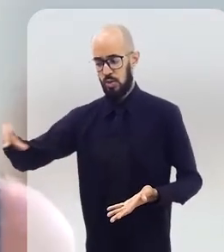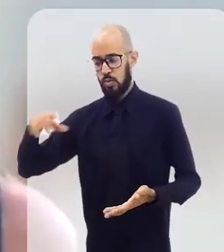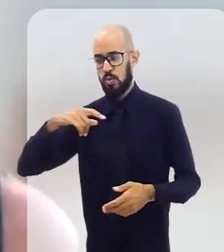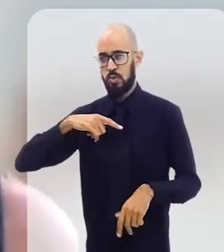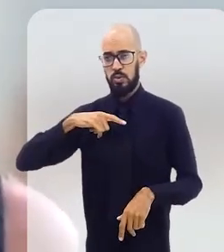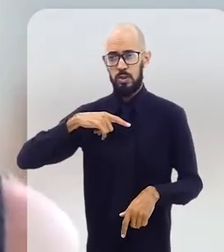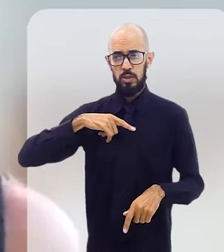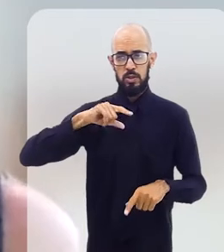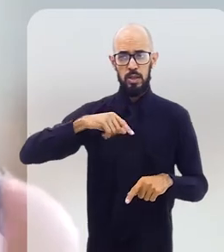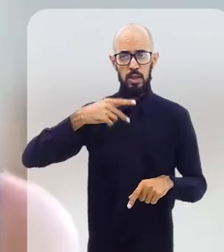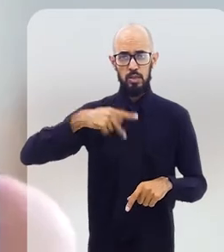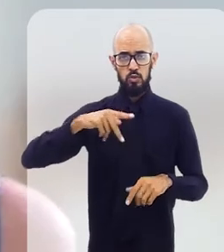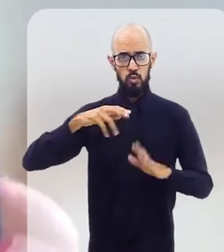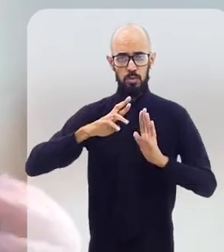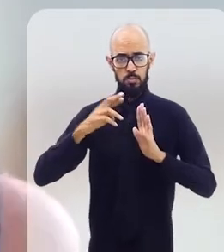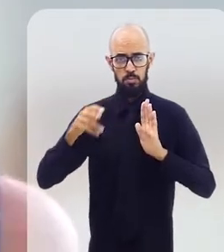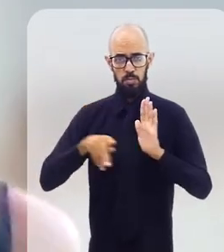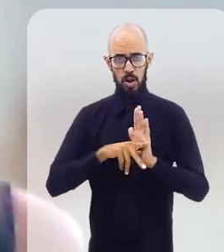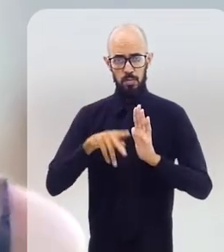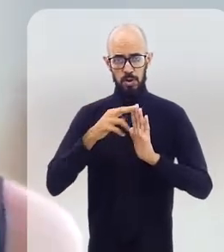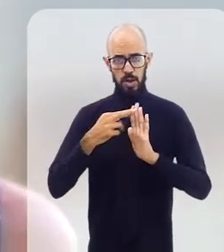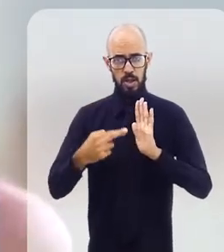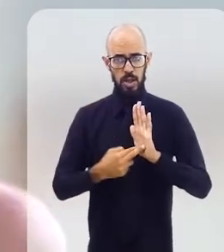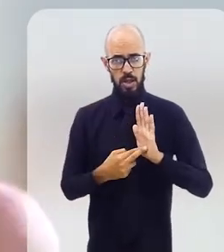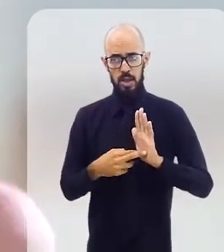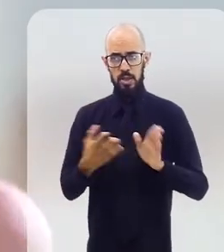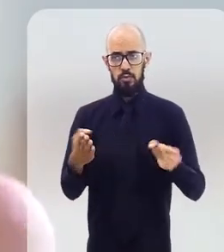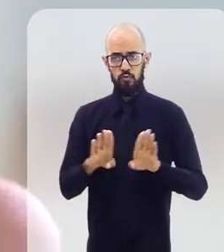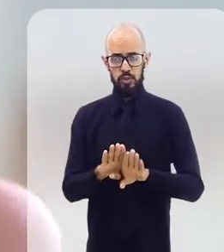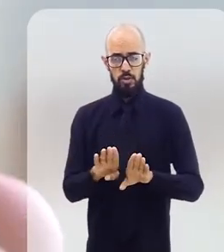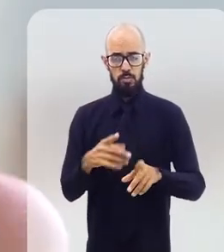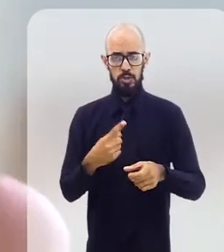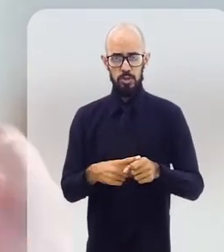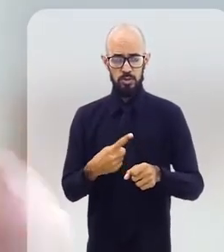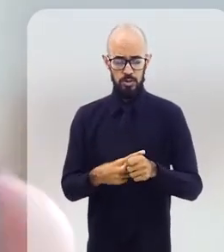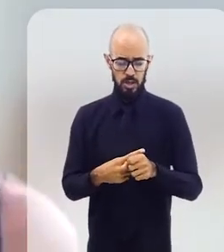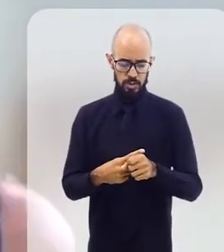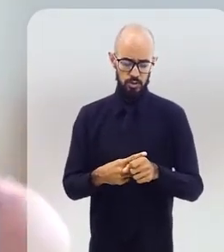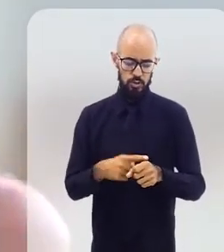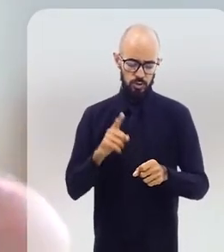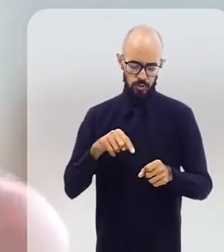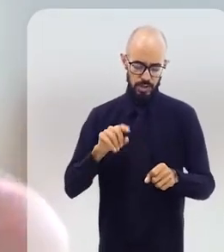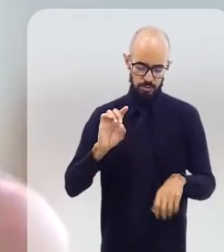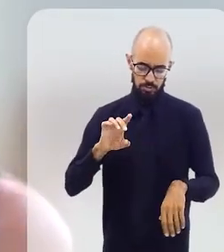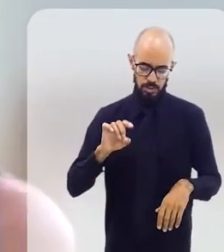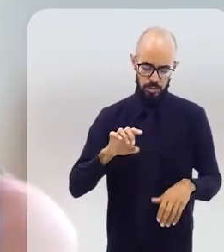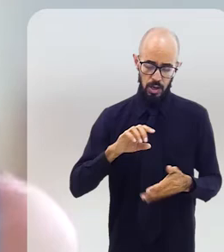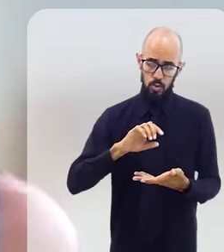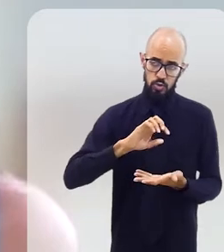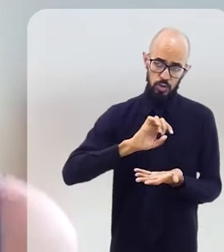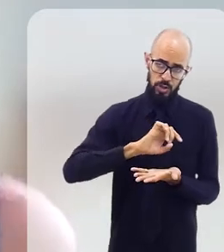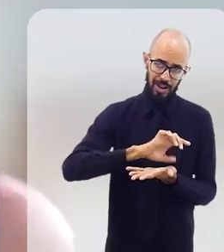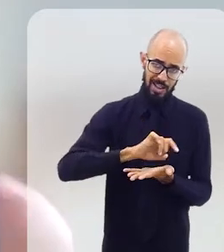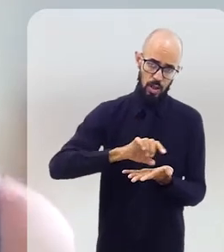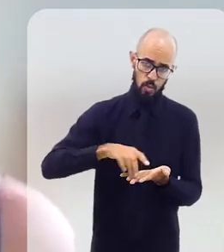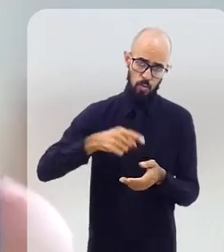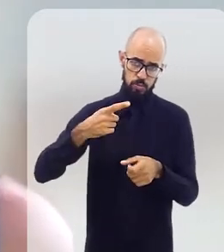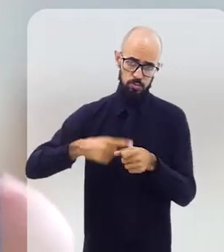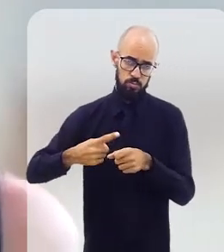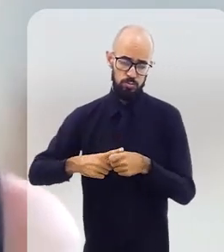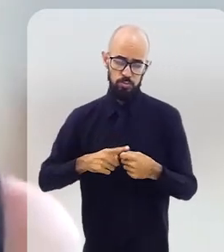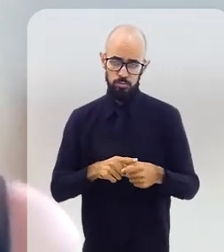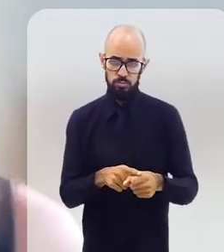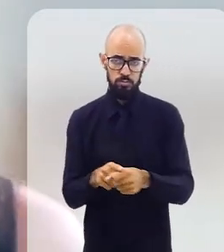teve a sua regra, né, a questão de lockdown. Então foi bem peculiar, né, de cada região. A gente